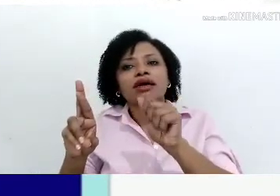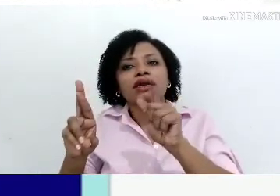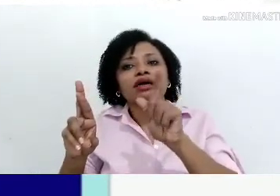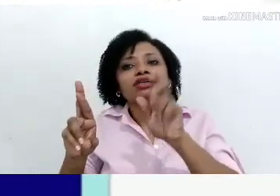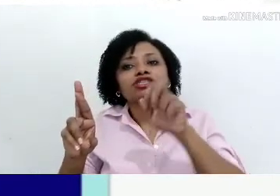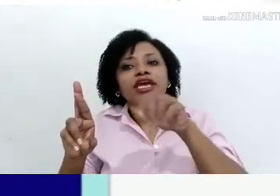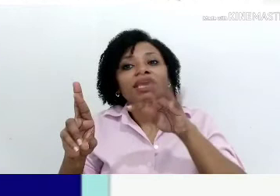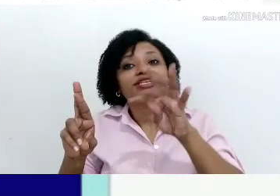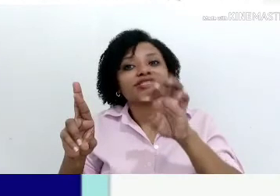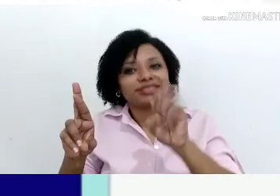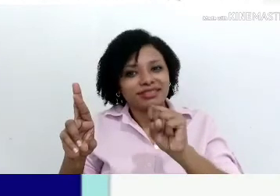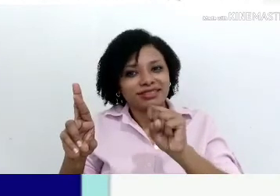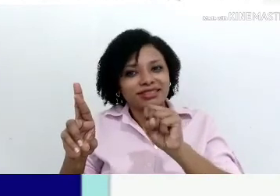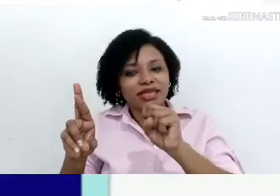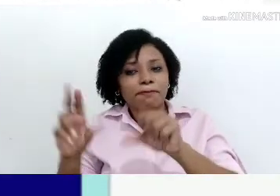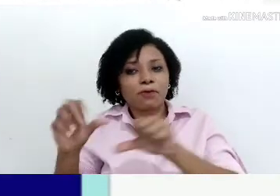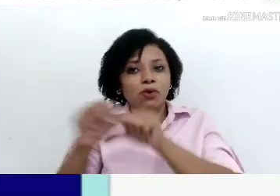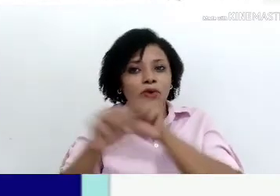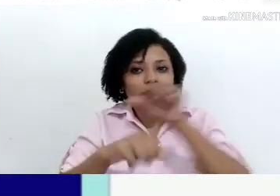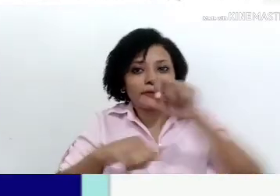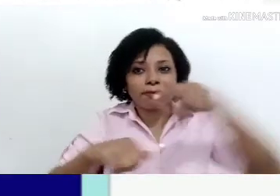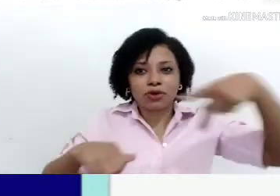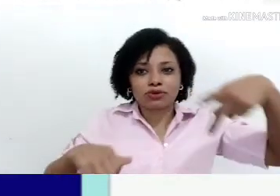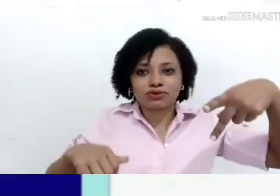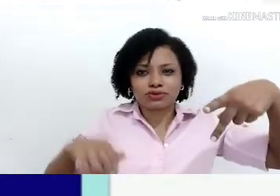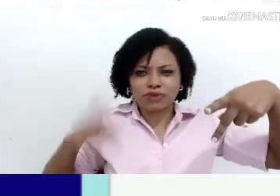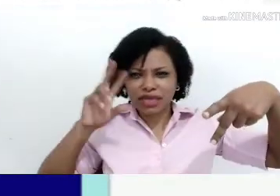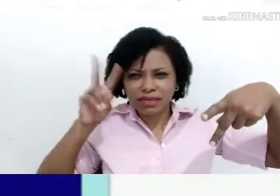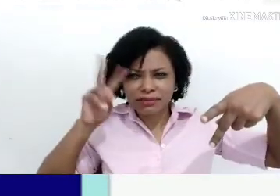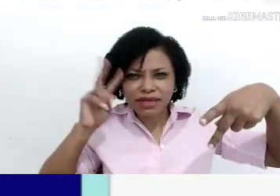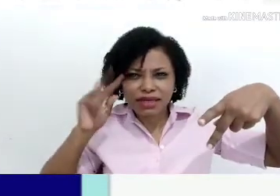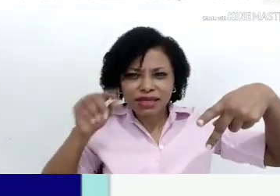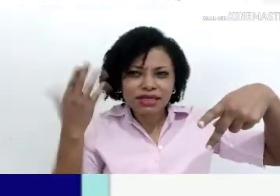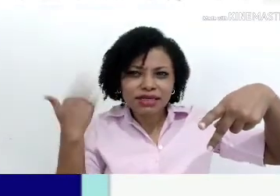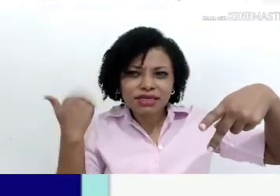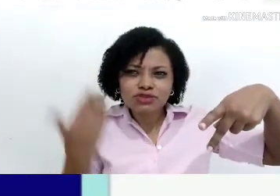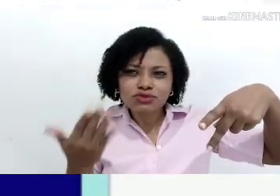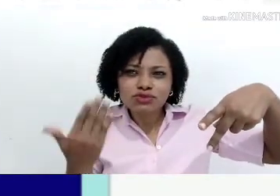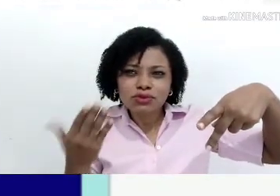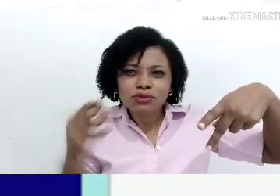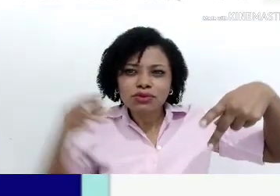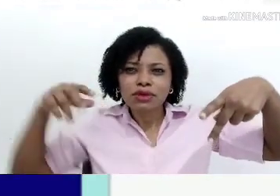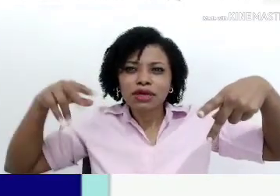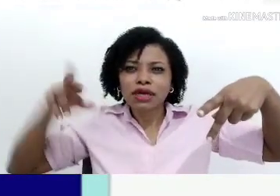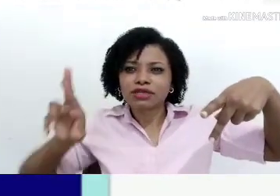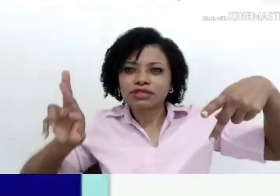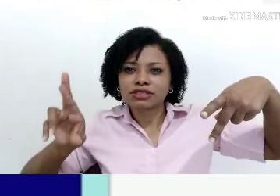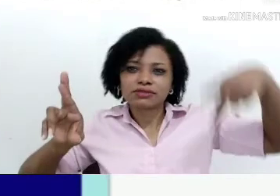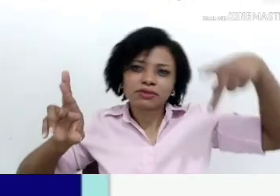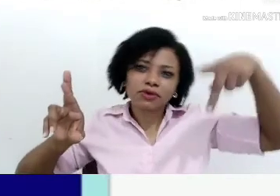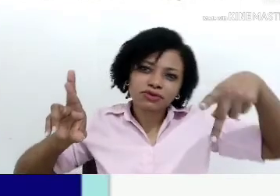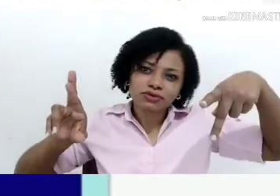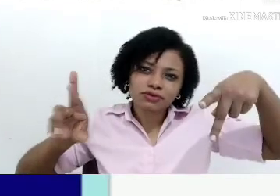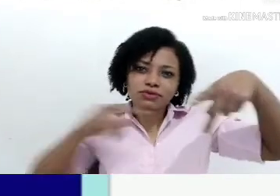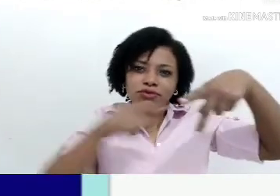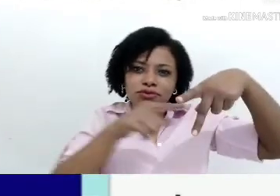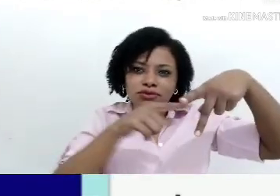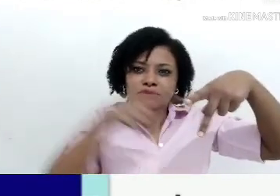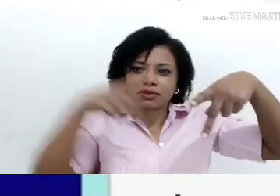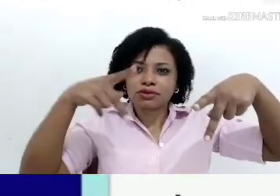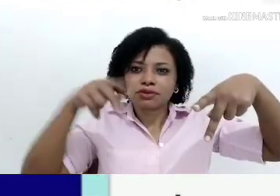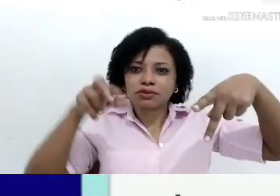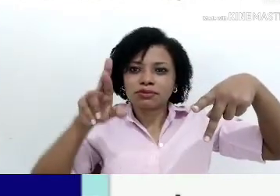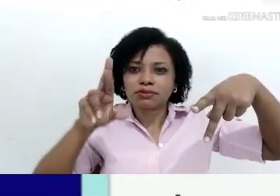se transformam em produtos, ela é liberada. A energia que existe na própria molécula, tá? Essa energia